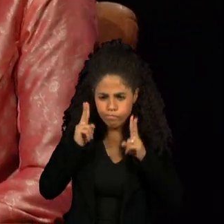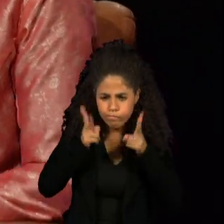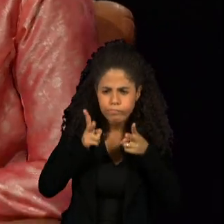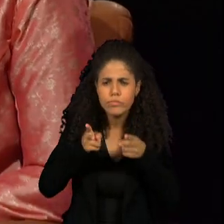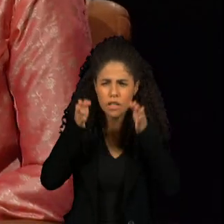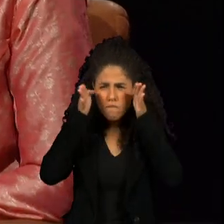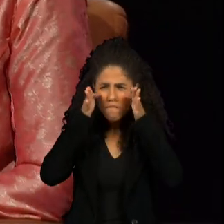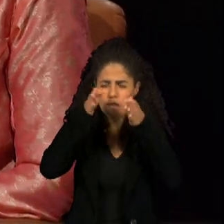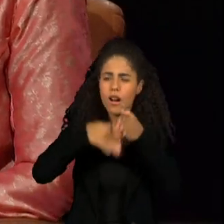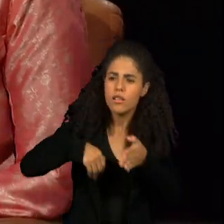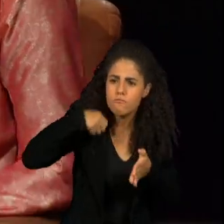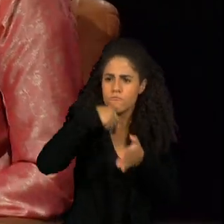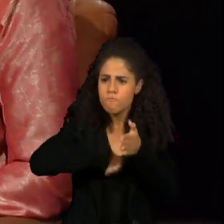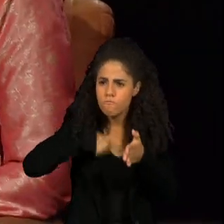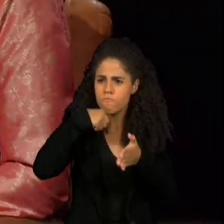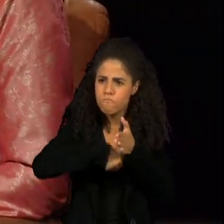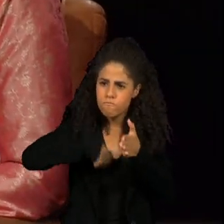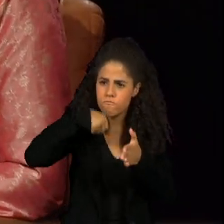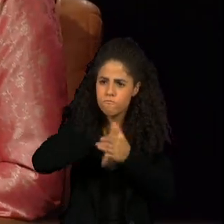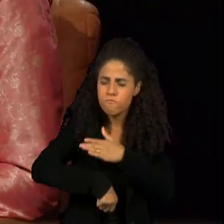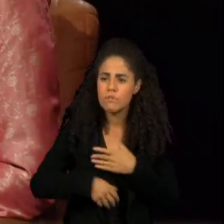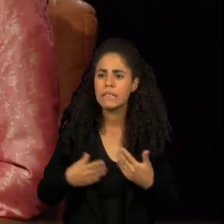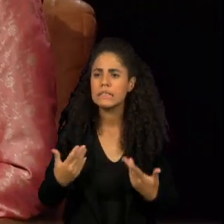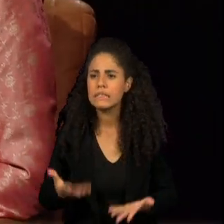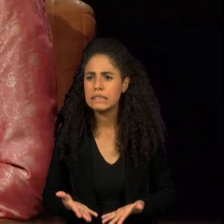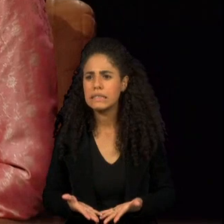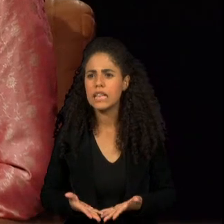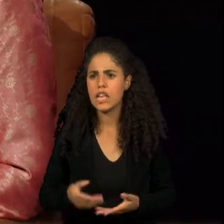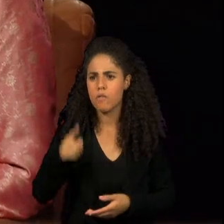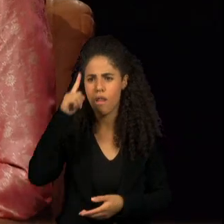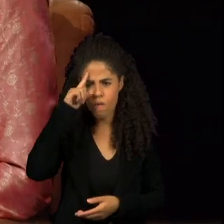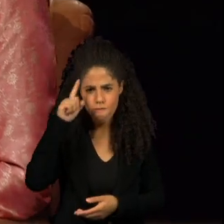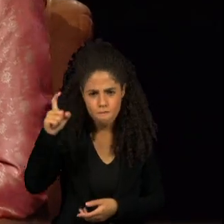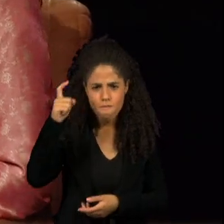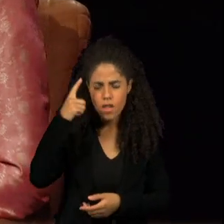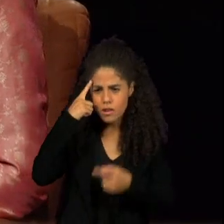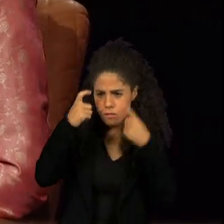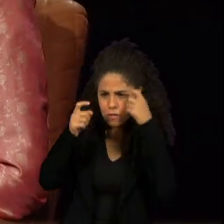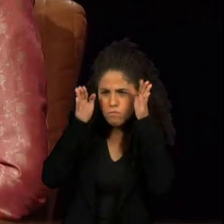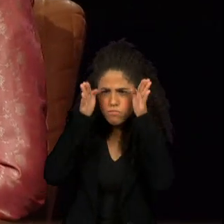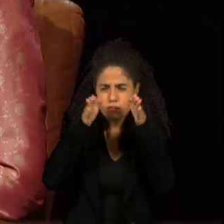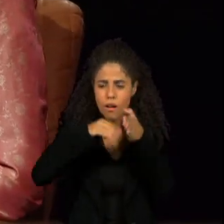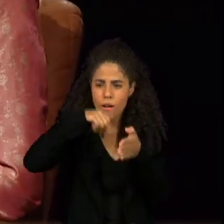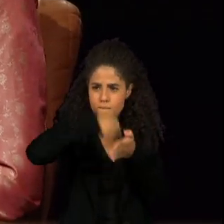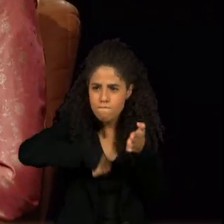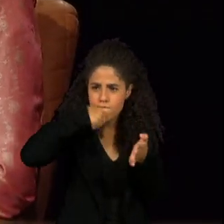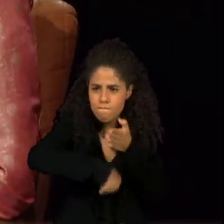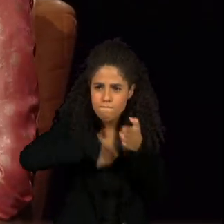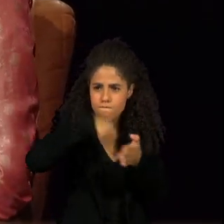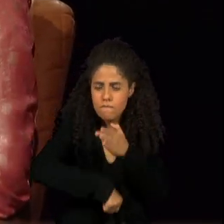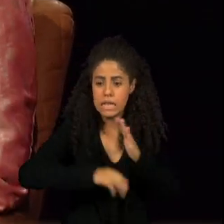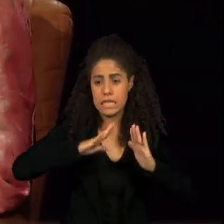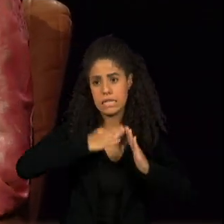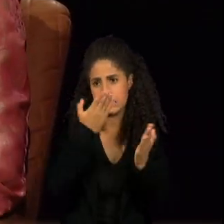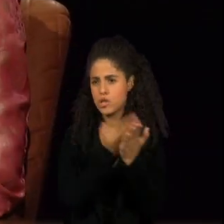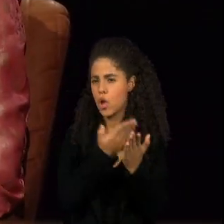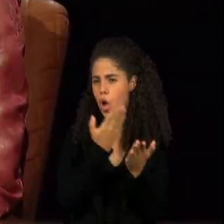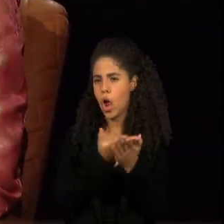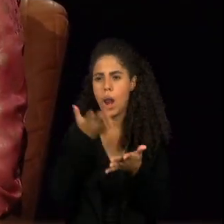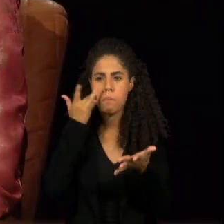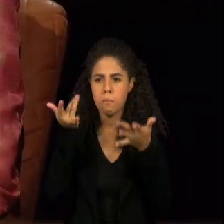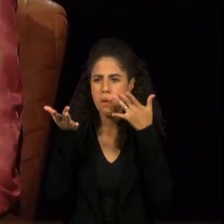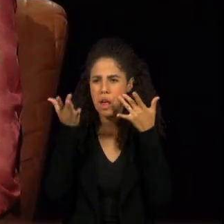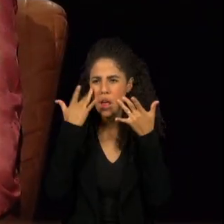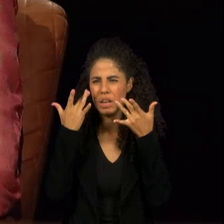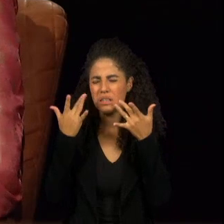Era uma CDF, assim, profunda na escola de teatro, né? Não era boa dona de